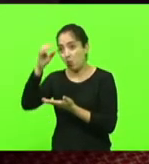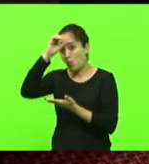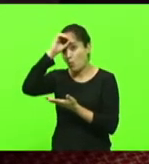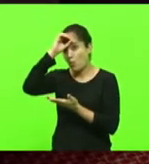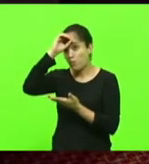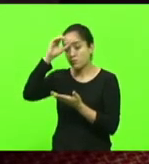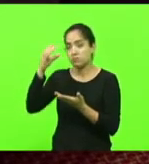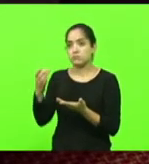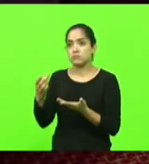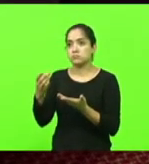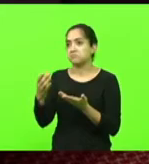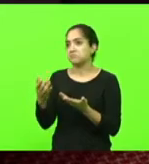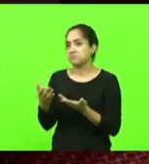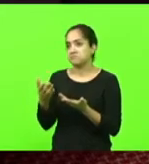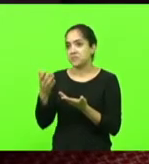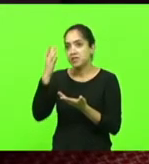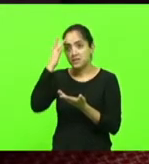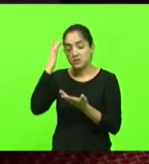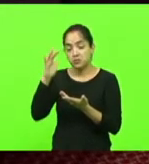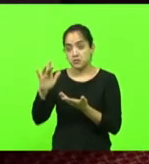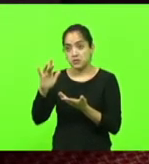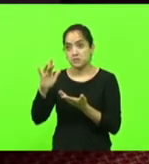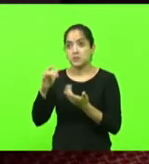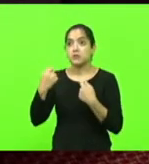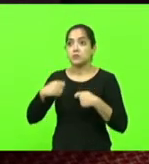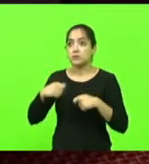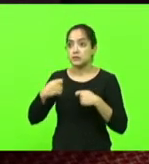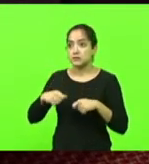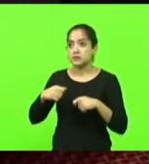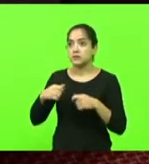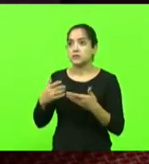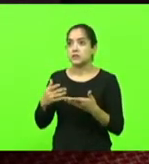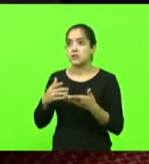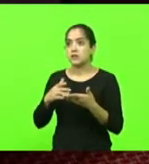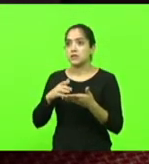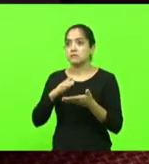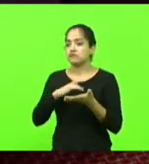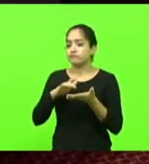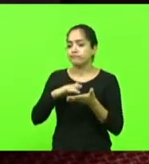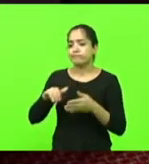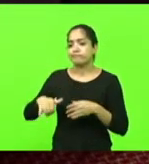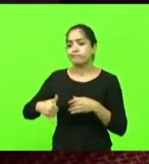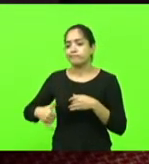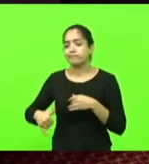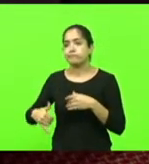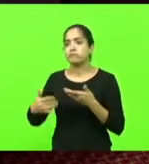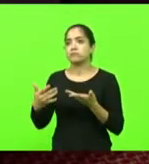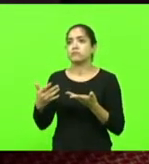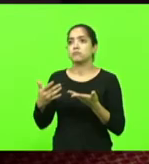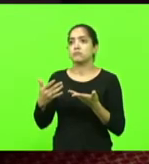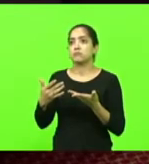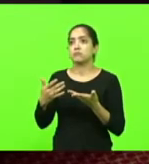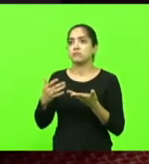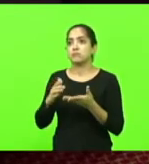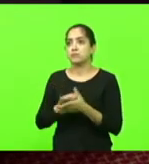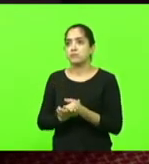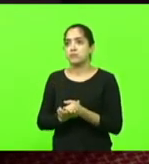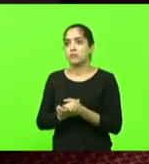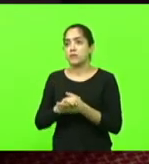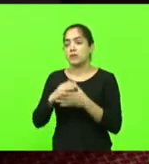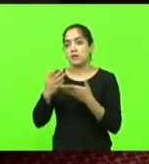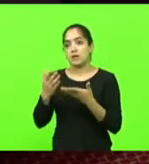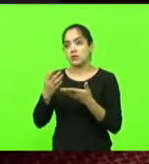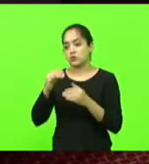de conhecimentos gerais. Entende? O negócio é só aqui, ó. Qual é o ministro da Agricultura? Clica aqui, fica sabendo, mas também